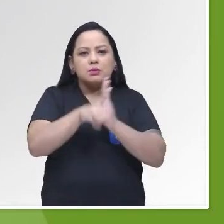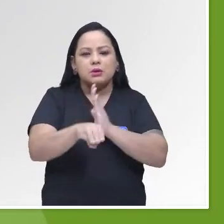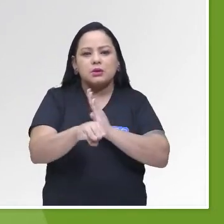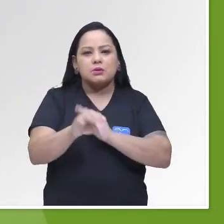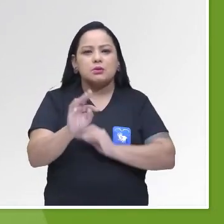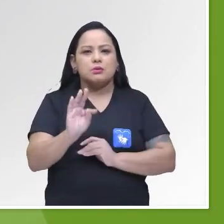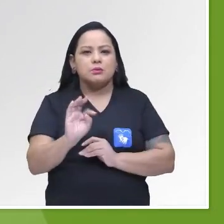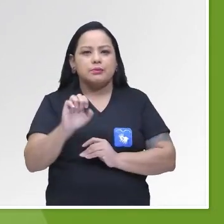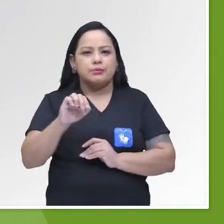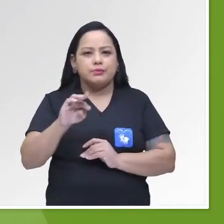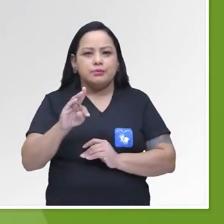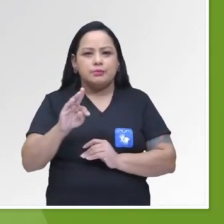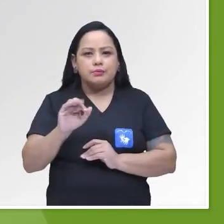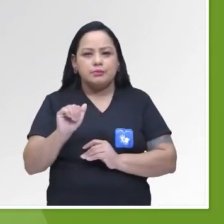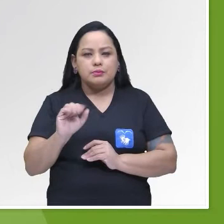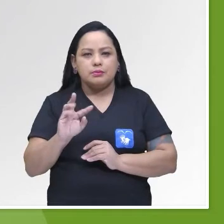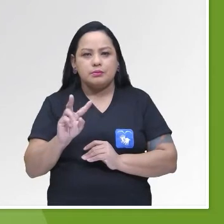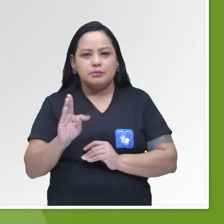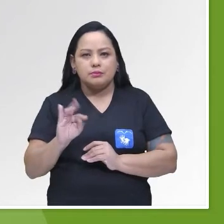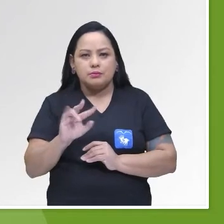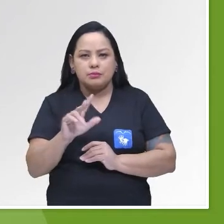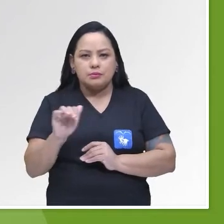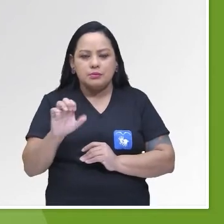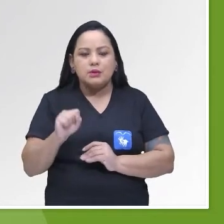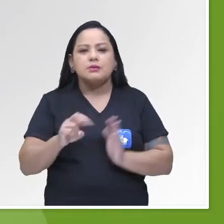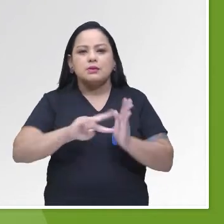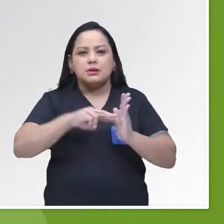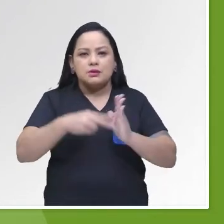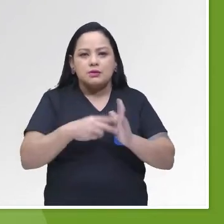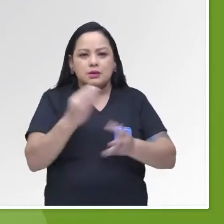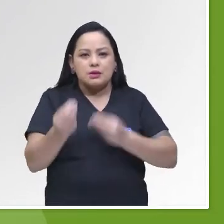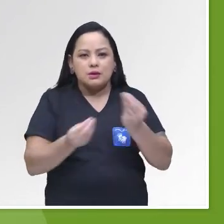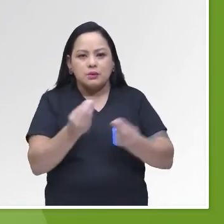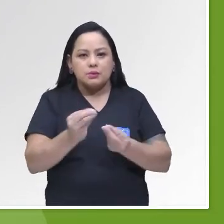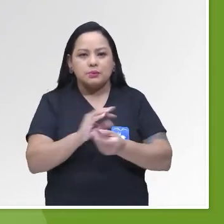das tentativas, que consiste, né,